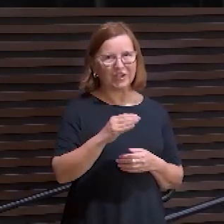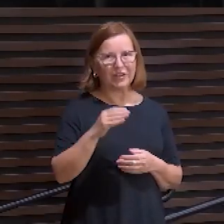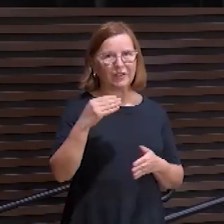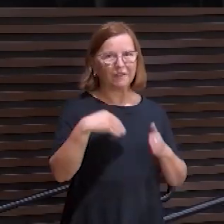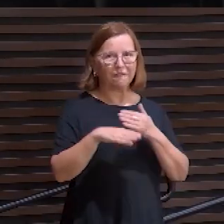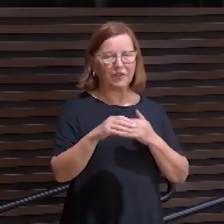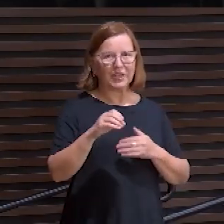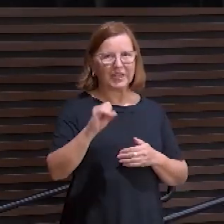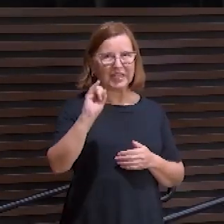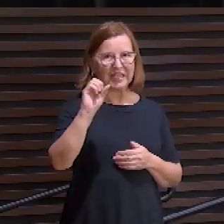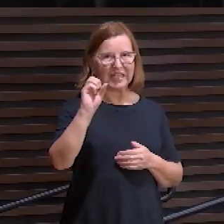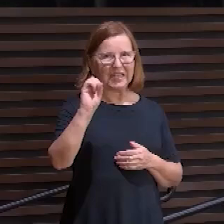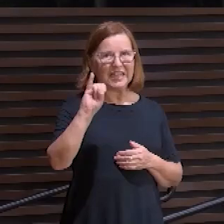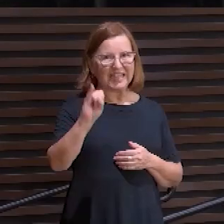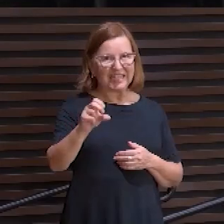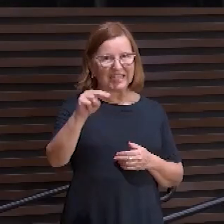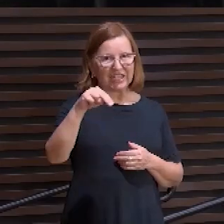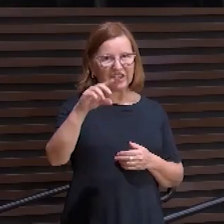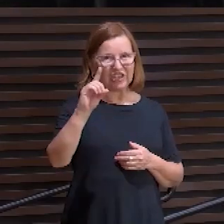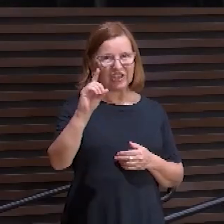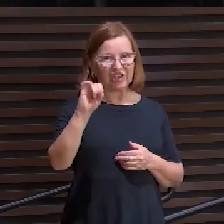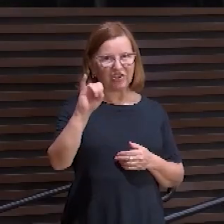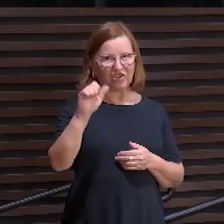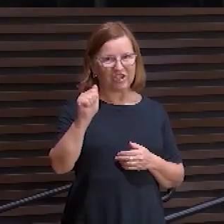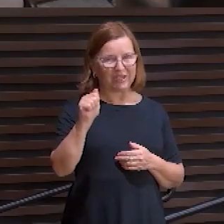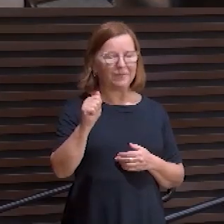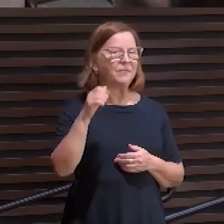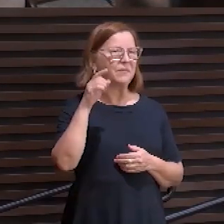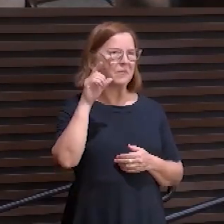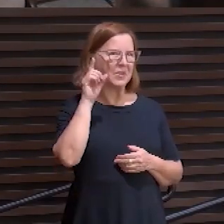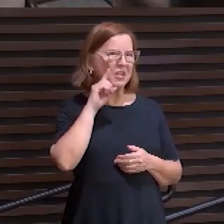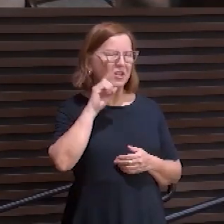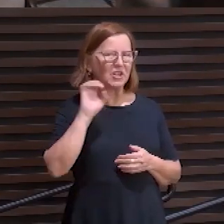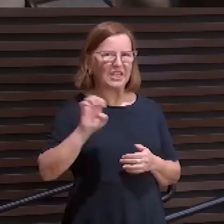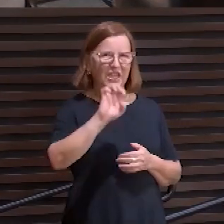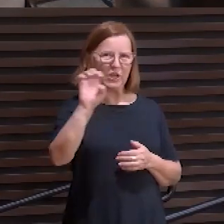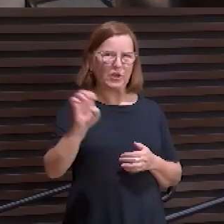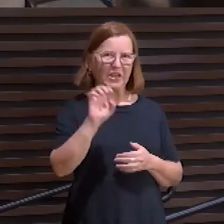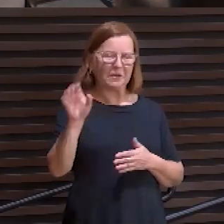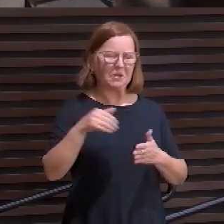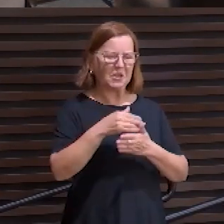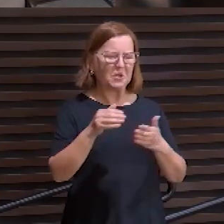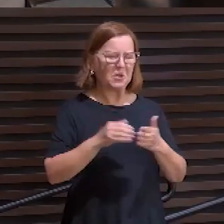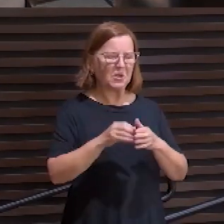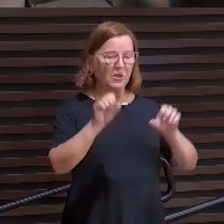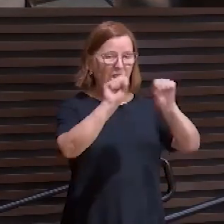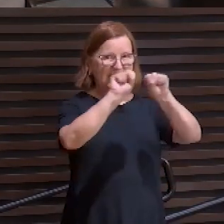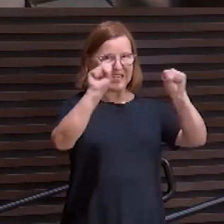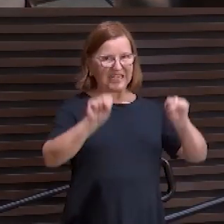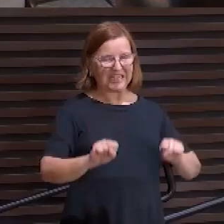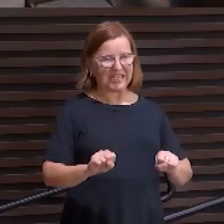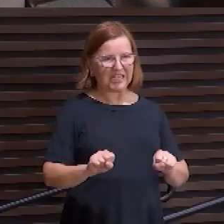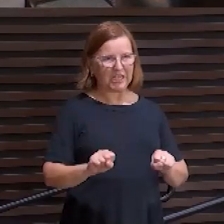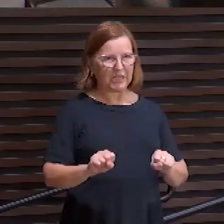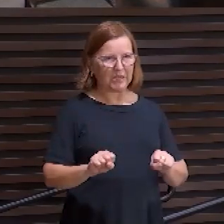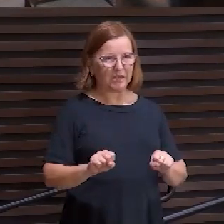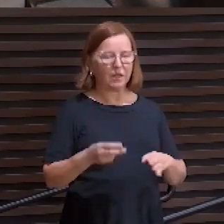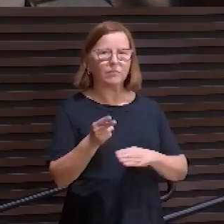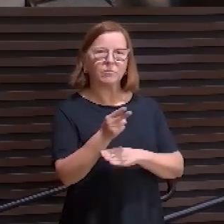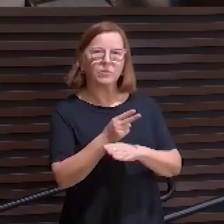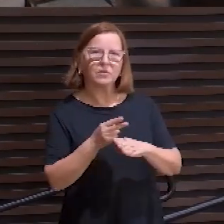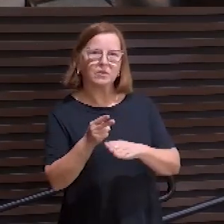andei pelos Estados Unidos, pela Europa, em todos os sistemas, em